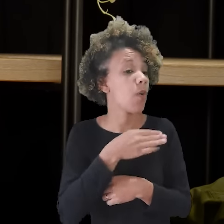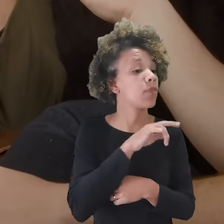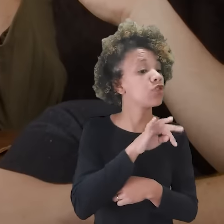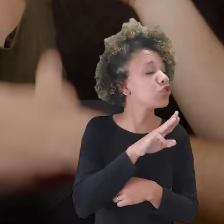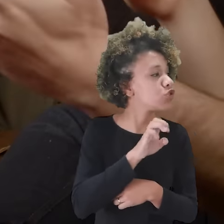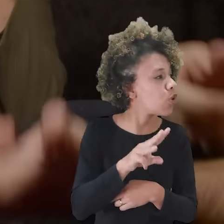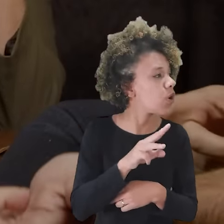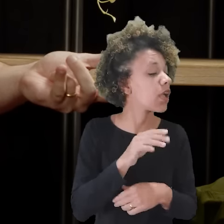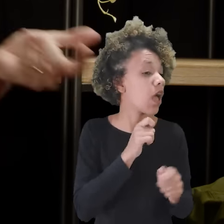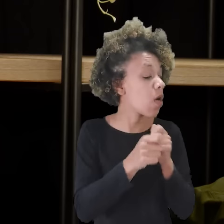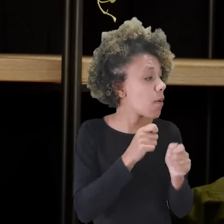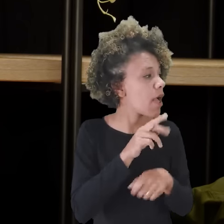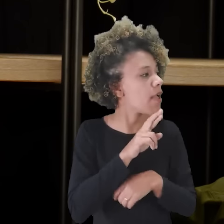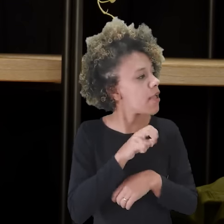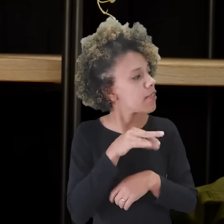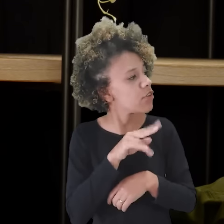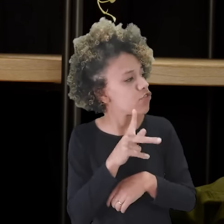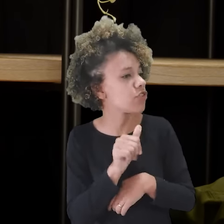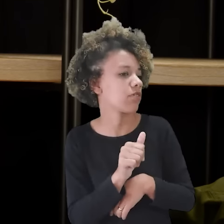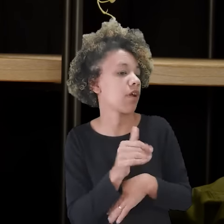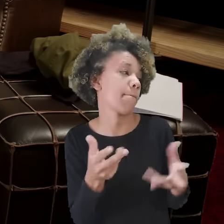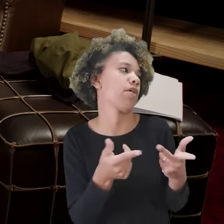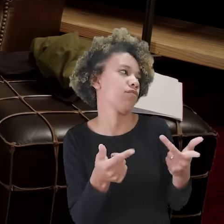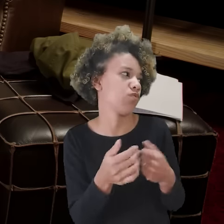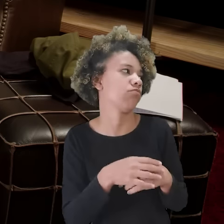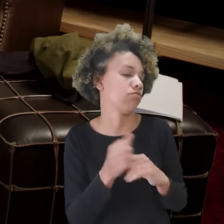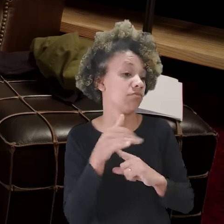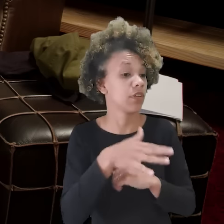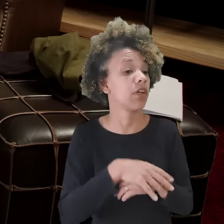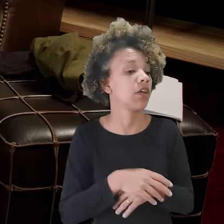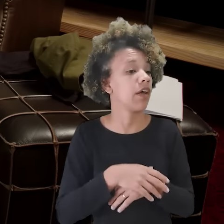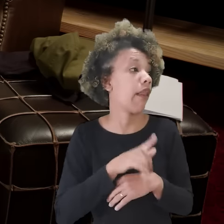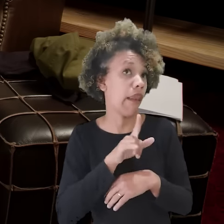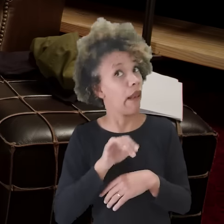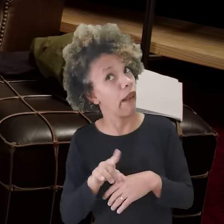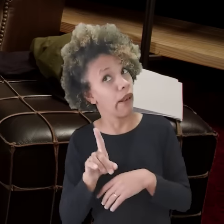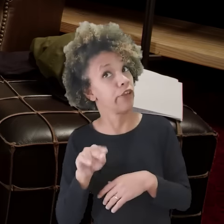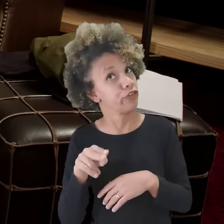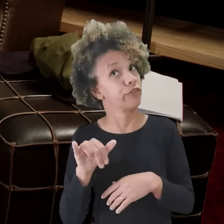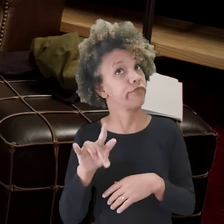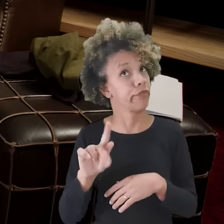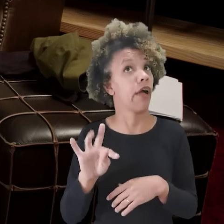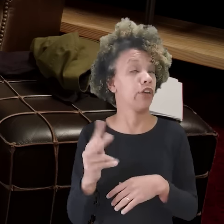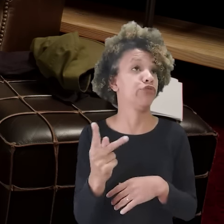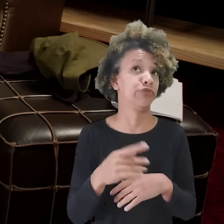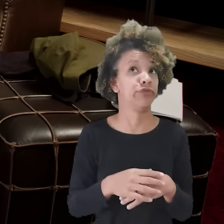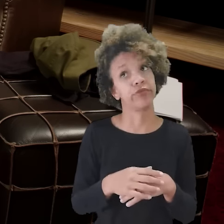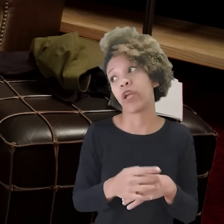da Renatinha de programa maravilhoso que virou Lady night é tipo